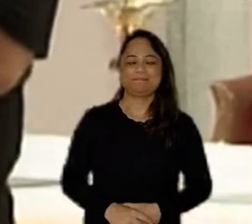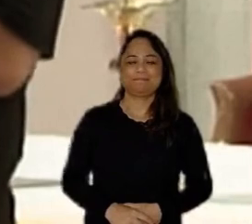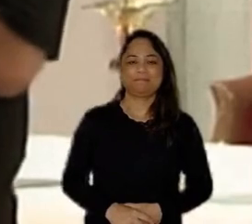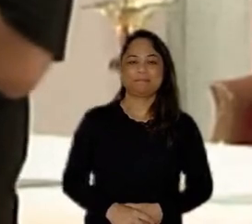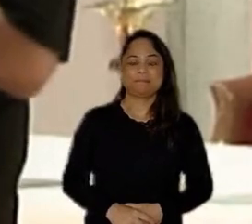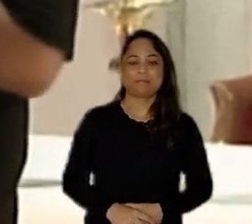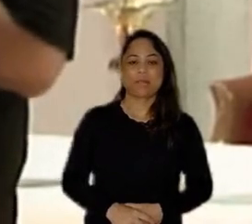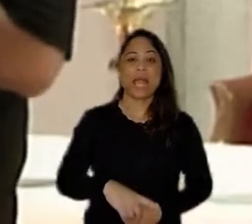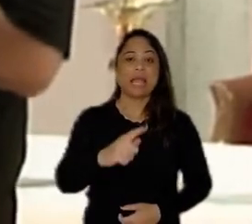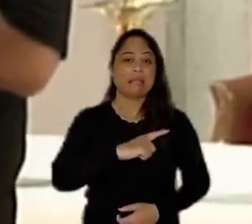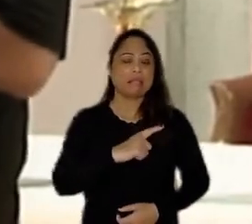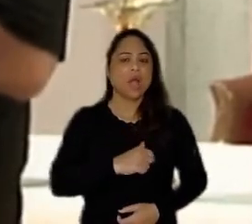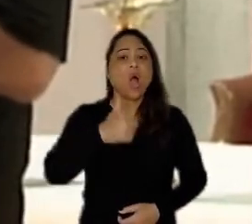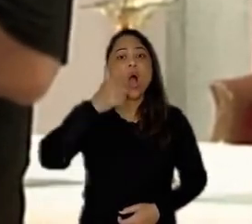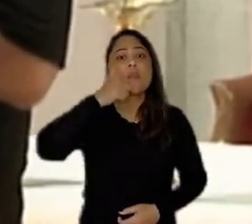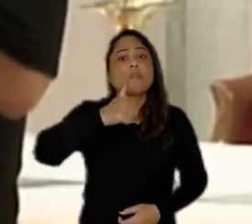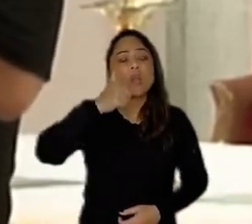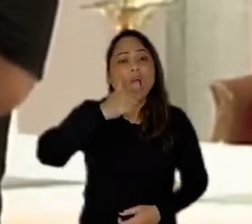Havia uma mulher